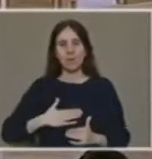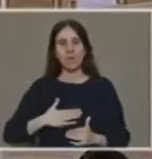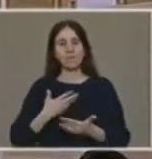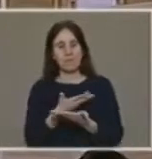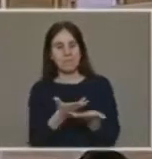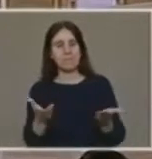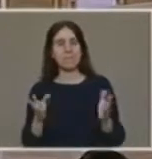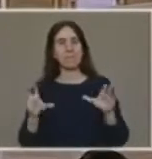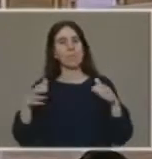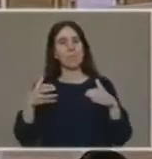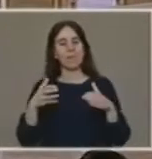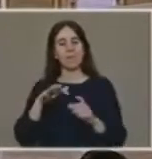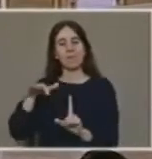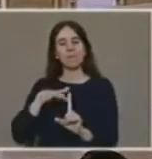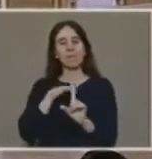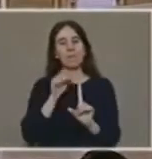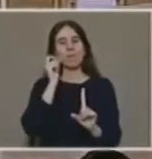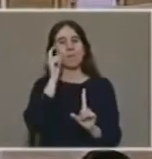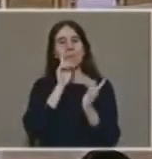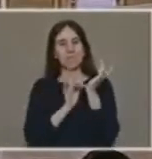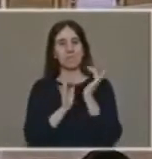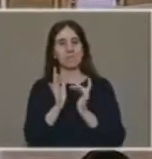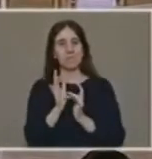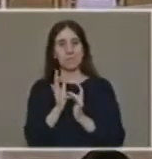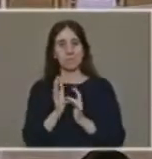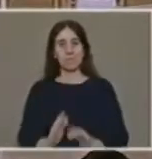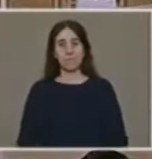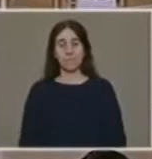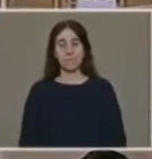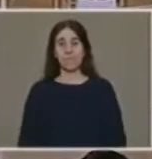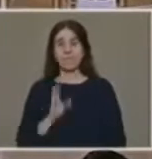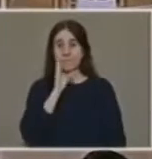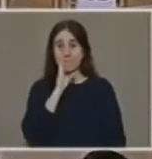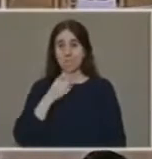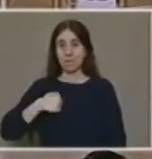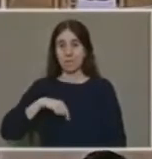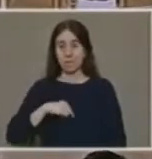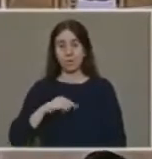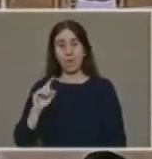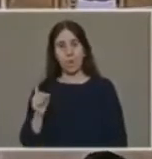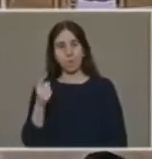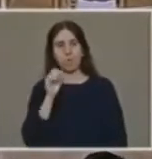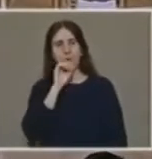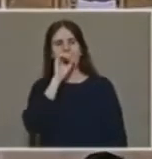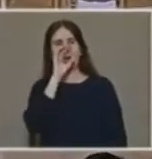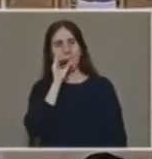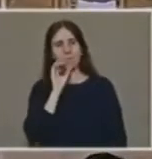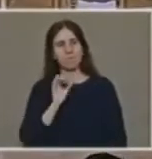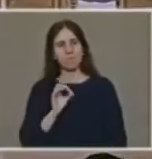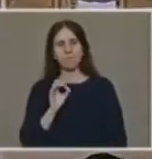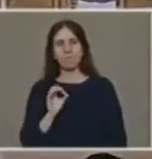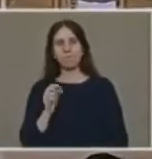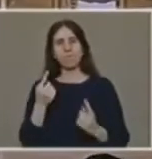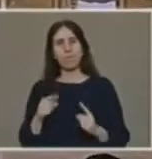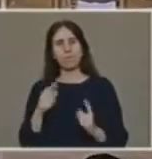dos seguidores de Jesus. Se porventura tivéssemos a ousadia de procurar compreender desde a perspectiva